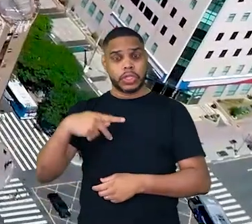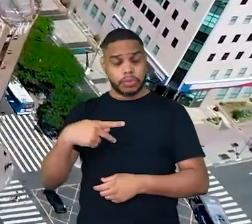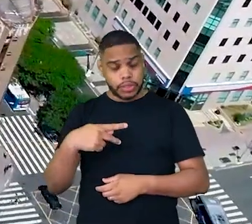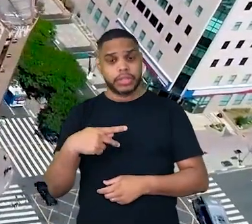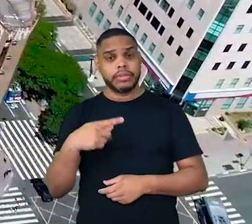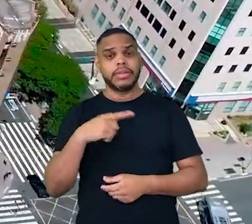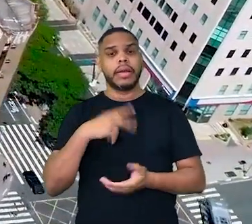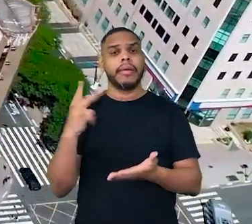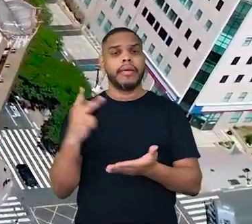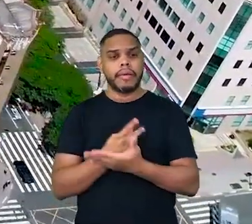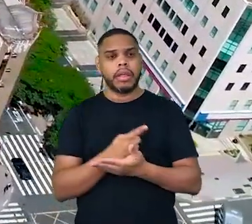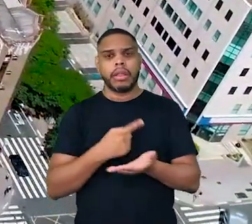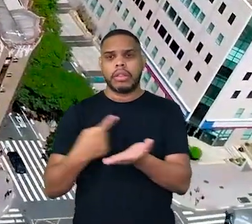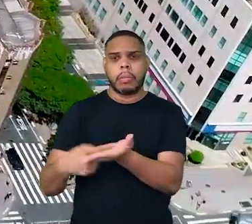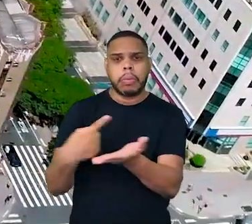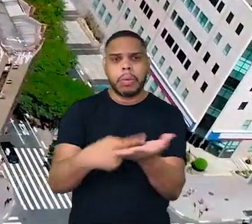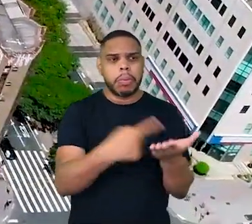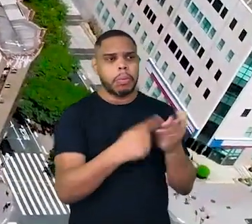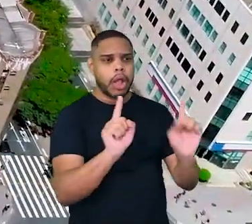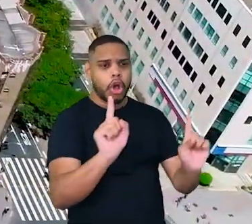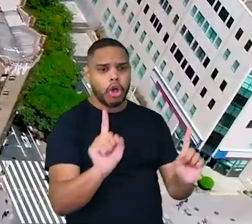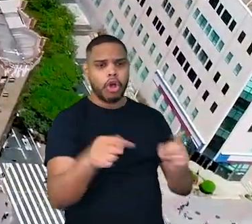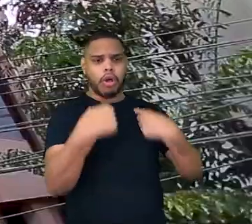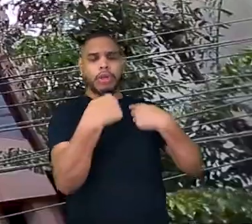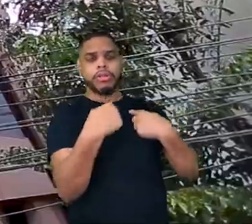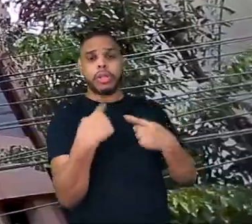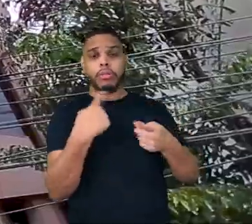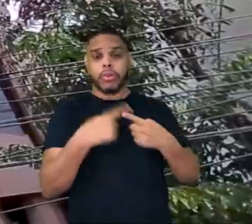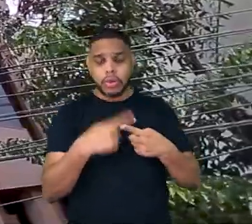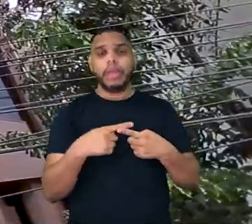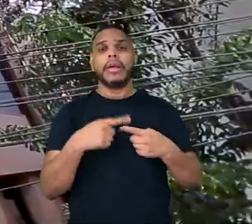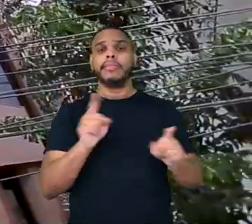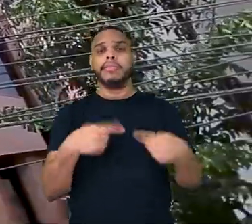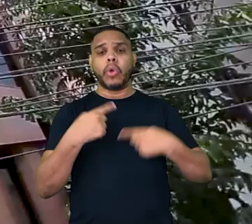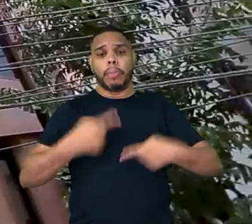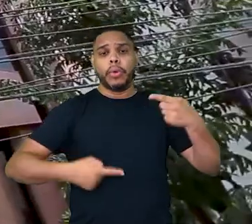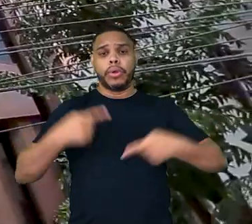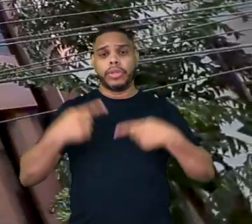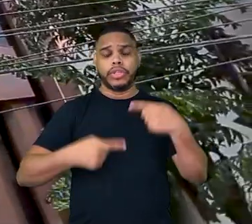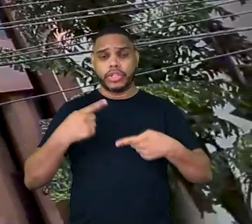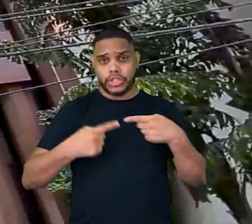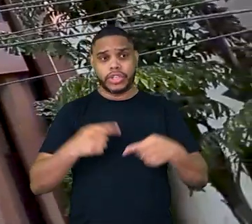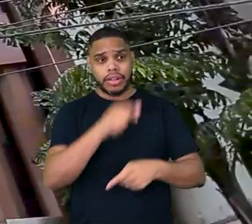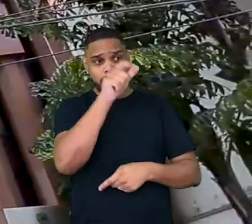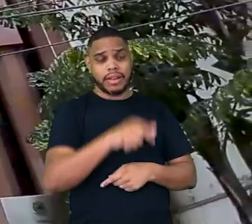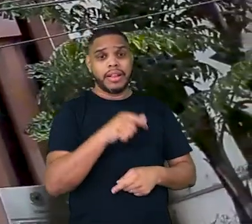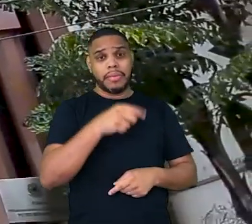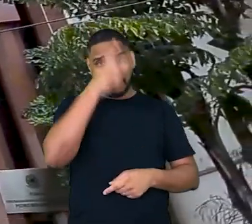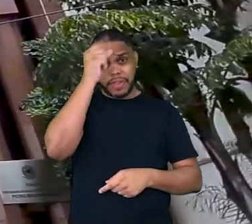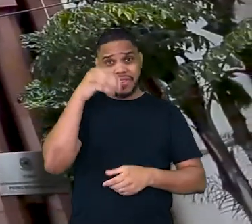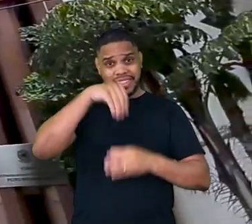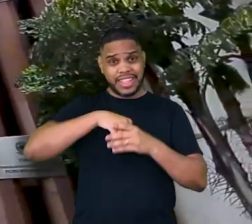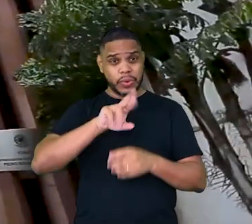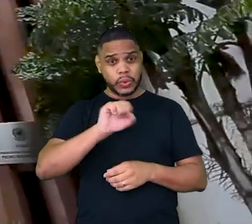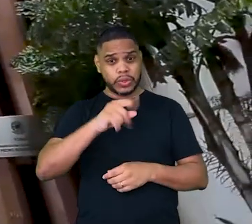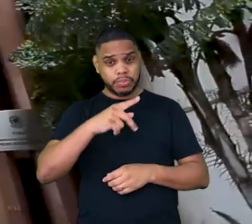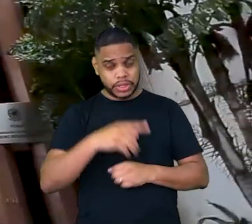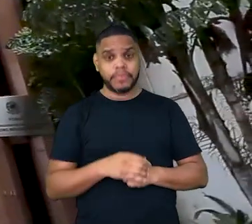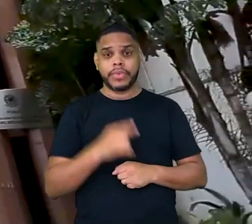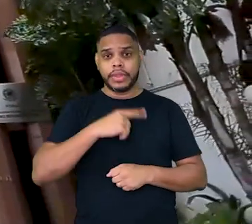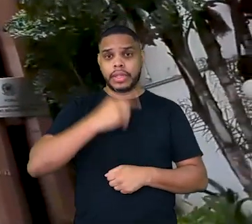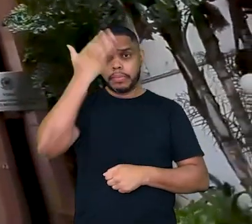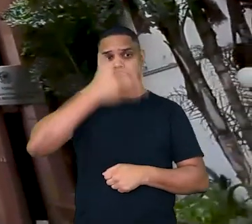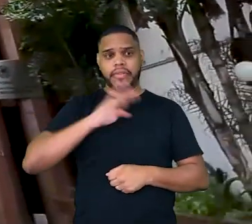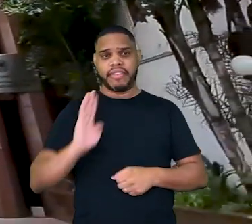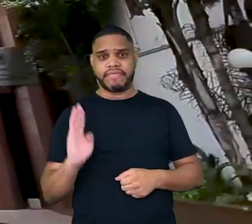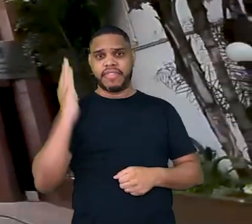universidade foi fruto de uma conspiração contra ele por rivalidade política com o prefeito do campus e, portanto, haveria